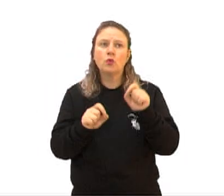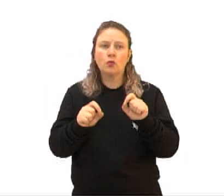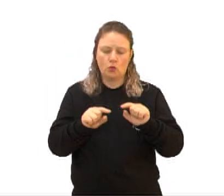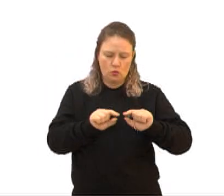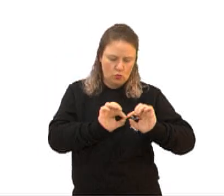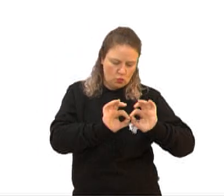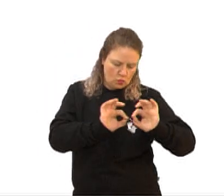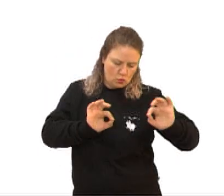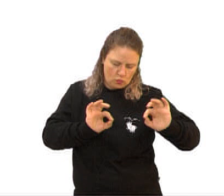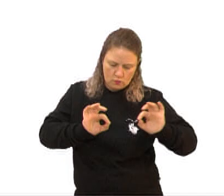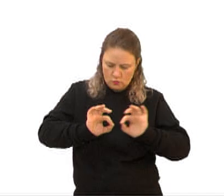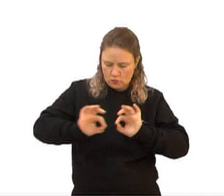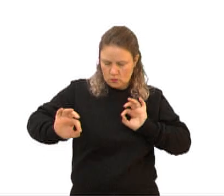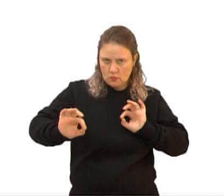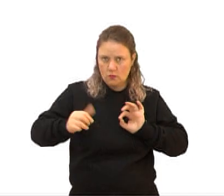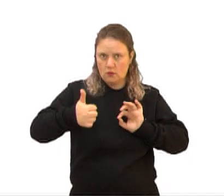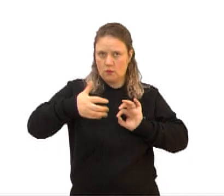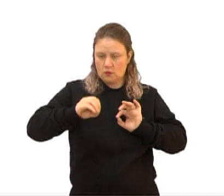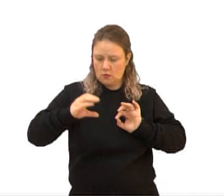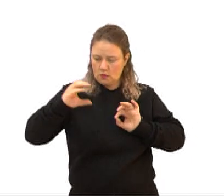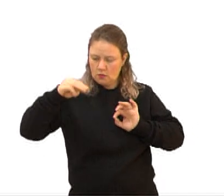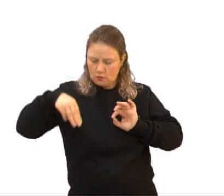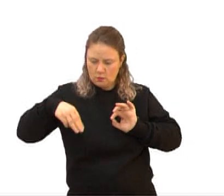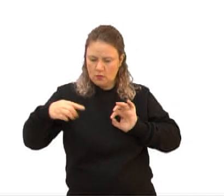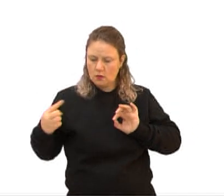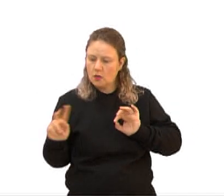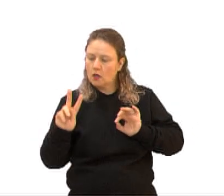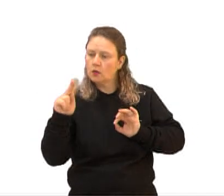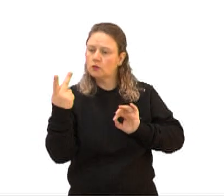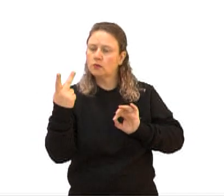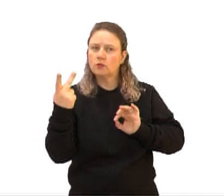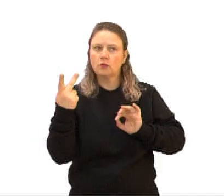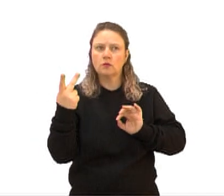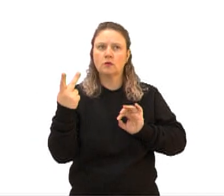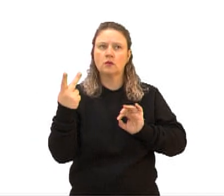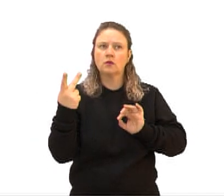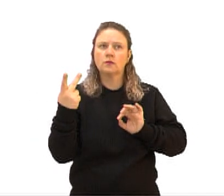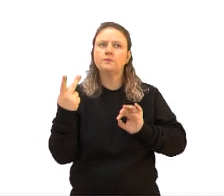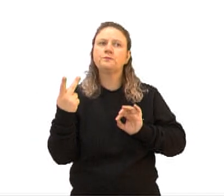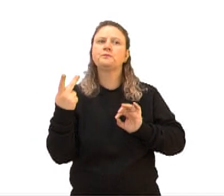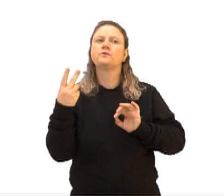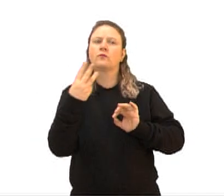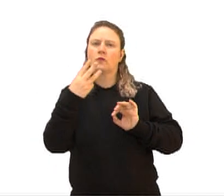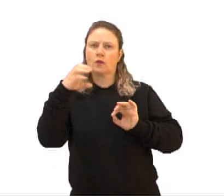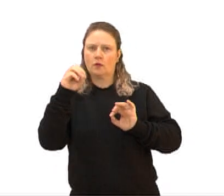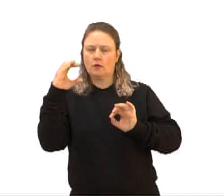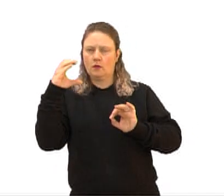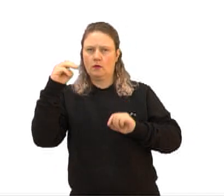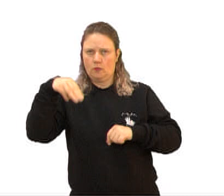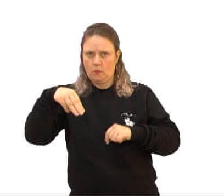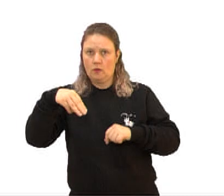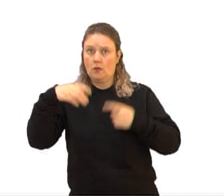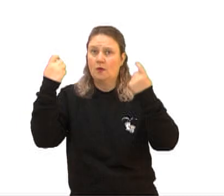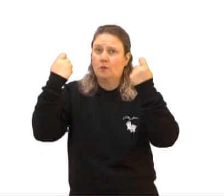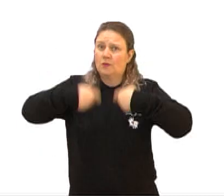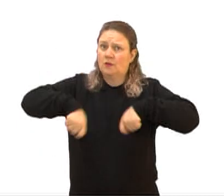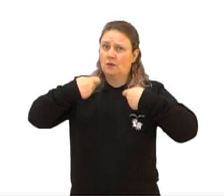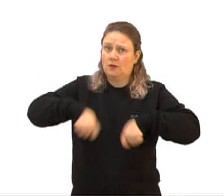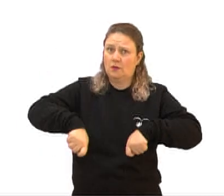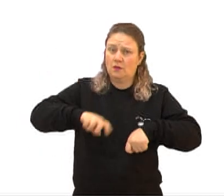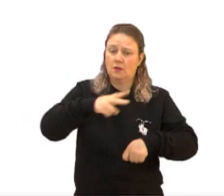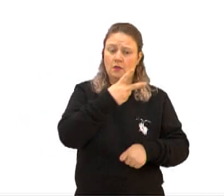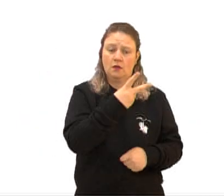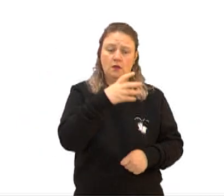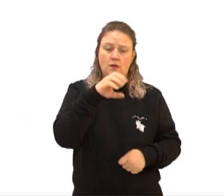10 centímetros, a altura mede 30 e que serão necessários 20% a mais de papelão